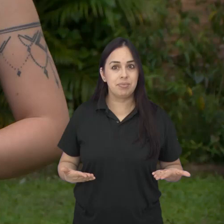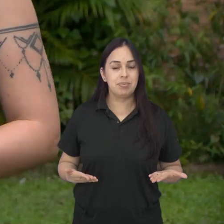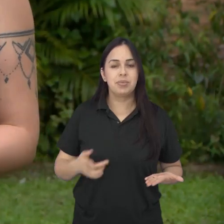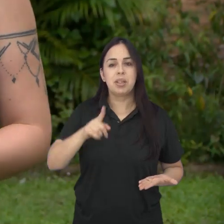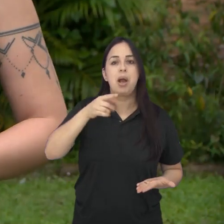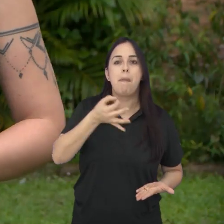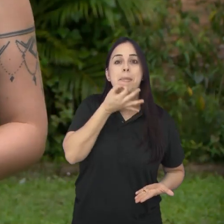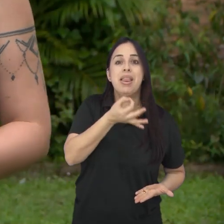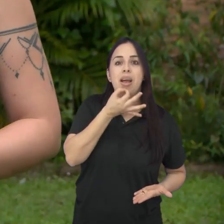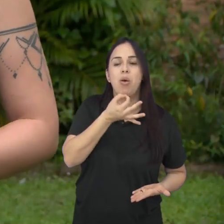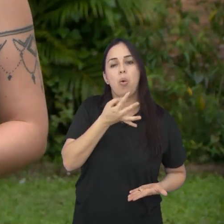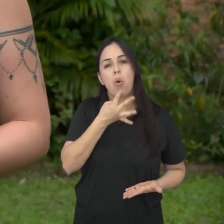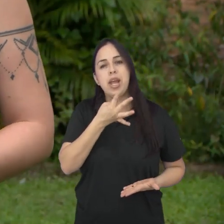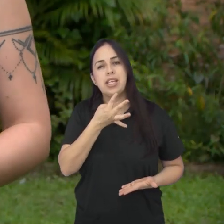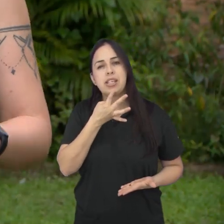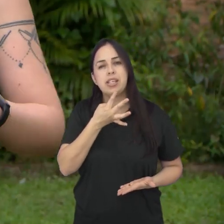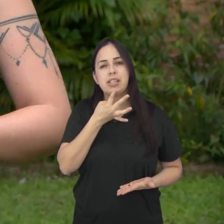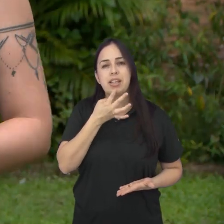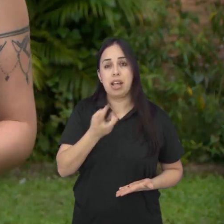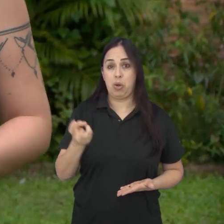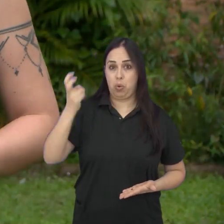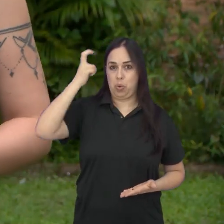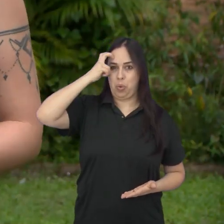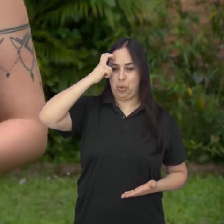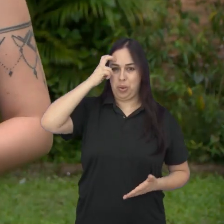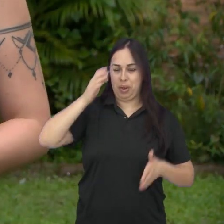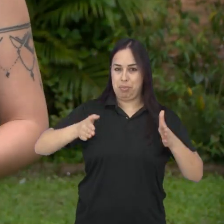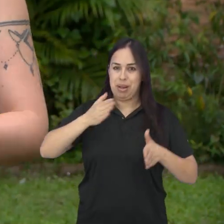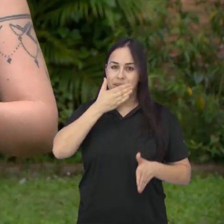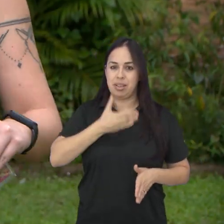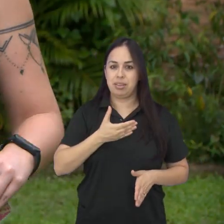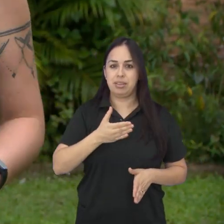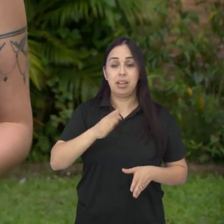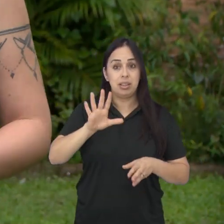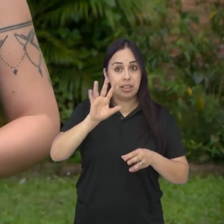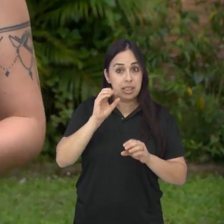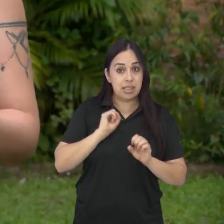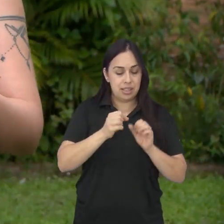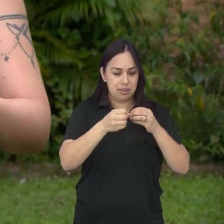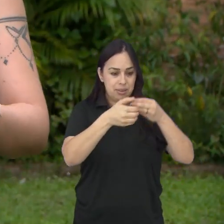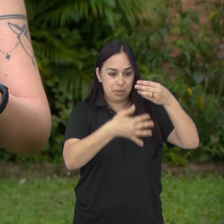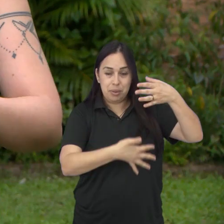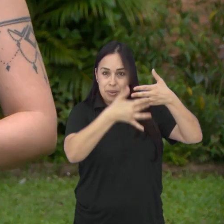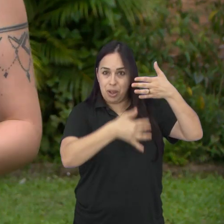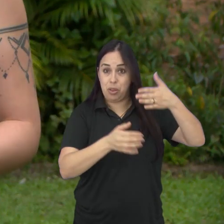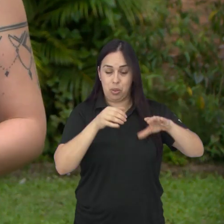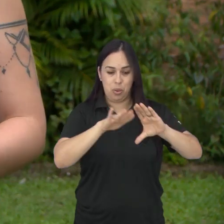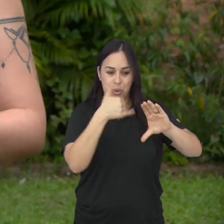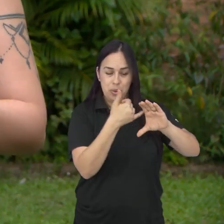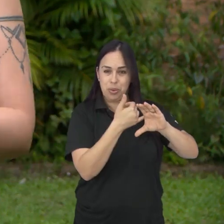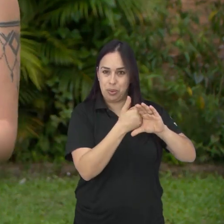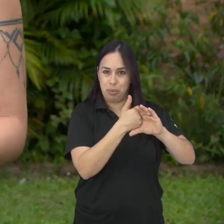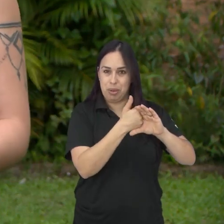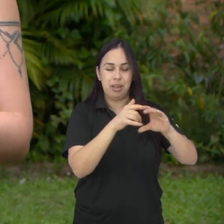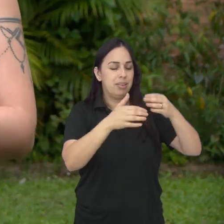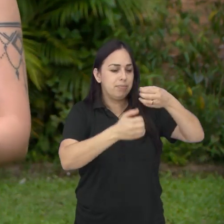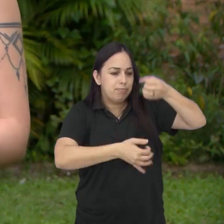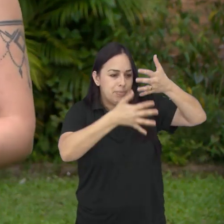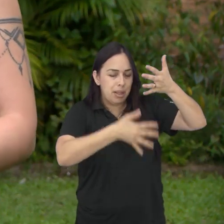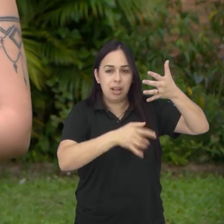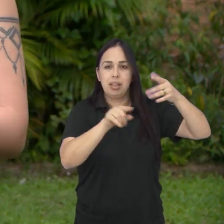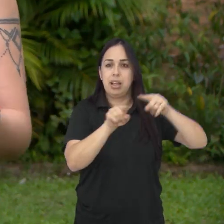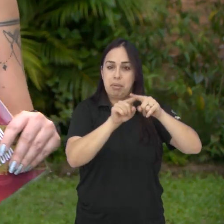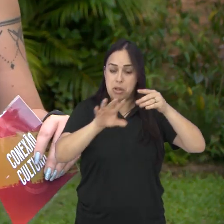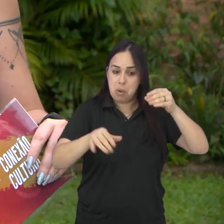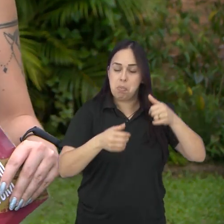E aí, o que vocês acharam de conhecer mais sobre a nossa cultura natalina? Deixe um comentário se você estiver assistindo do YouTube. Aliás, se você